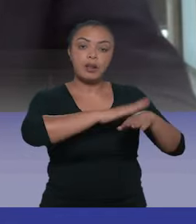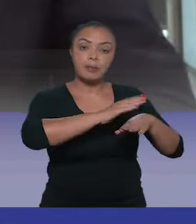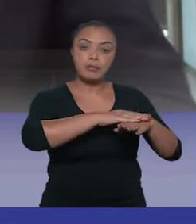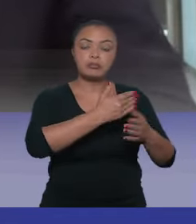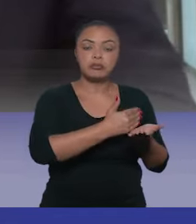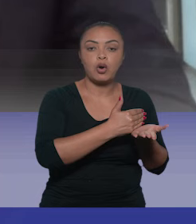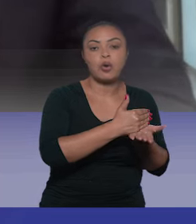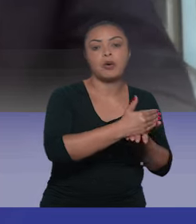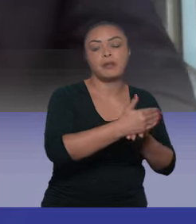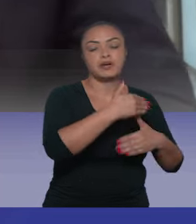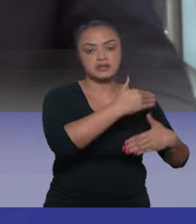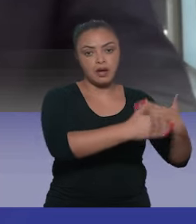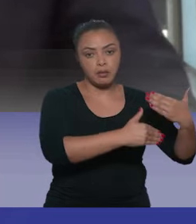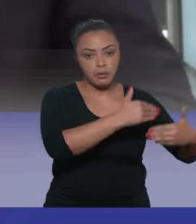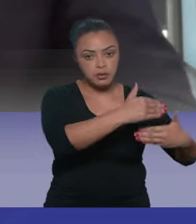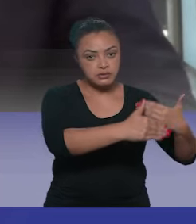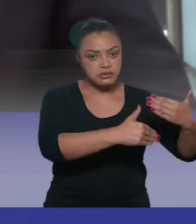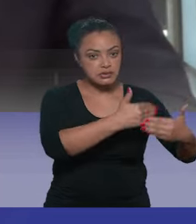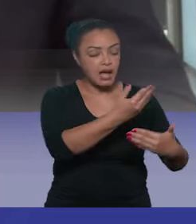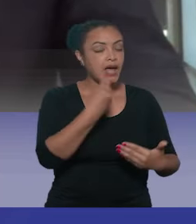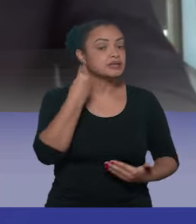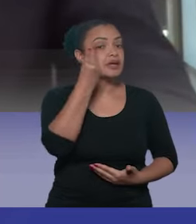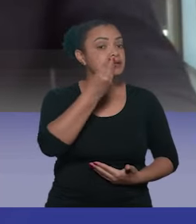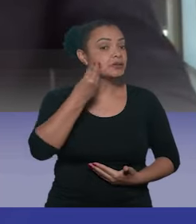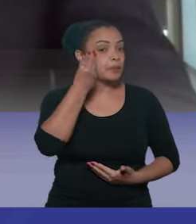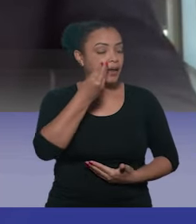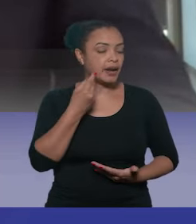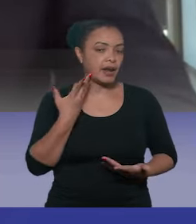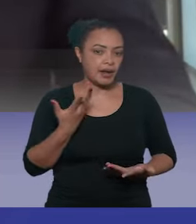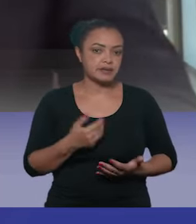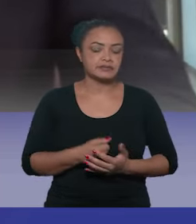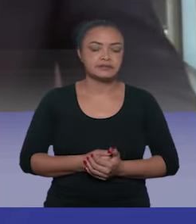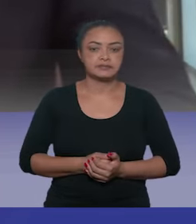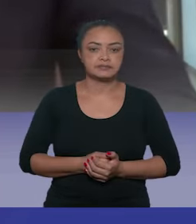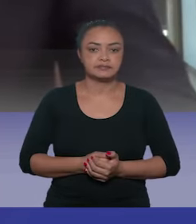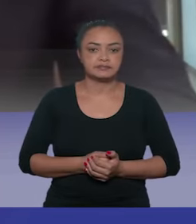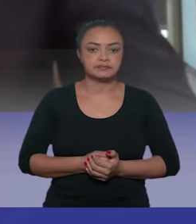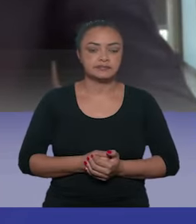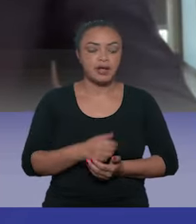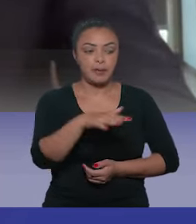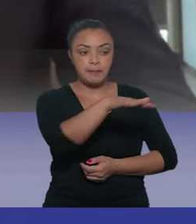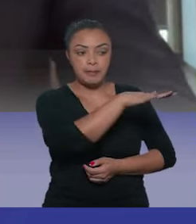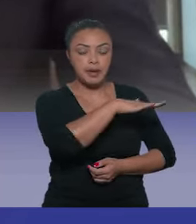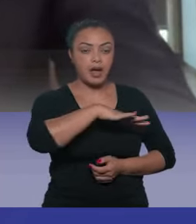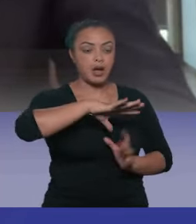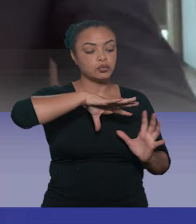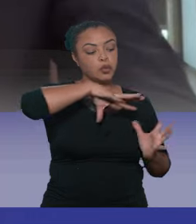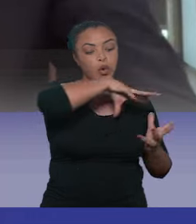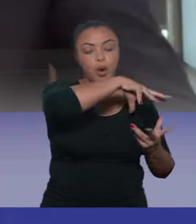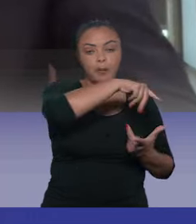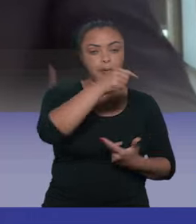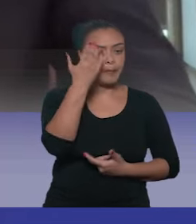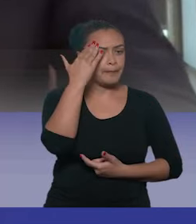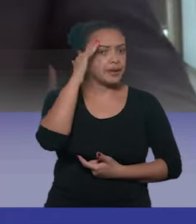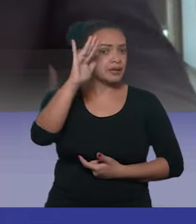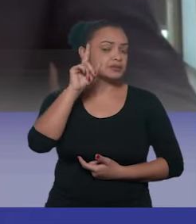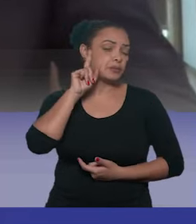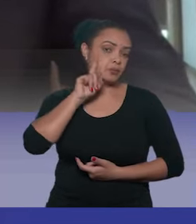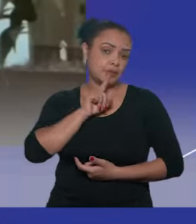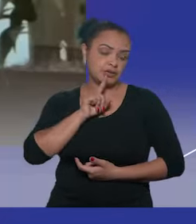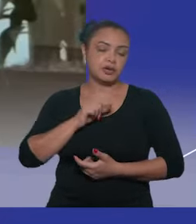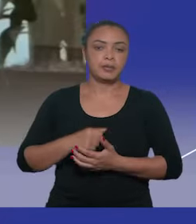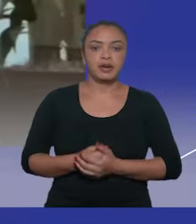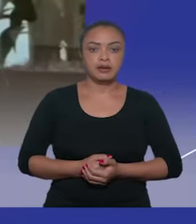digitais. Tá? Isso dá alternativa para o cliente para ele iniciar esse processo e começar a ter a experiência de investir fora do